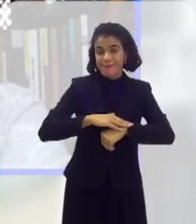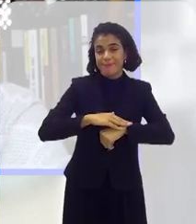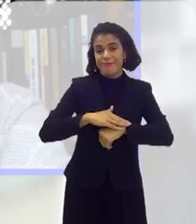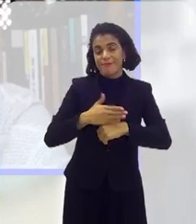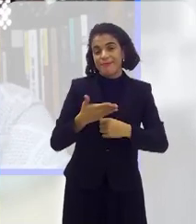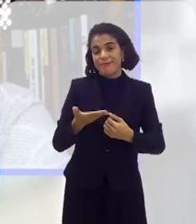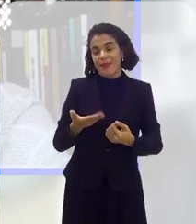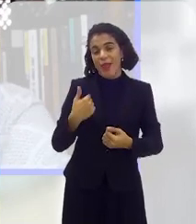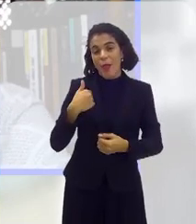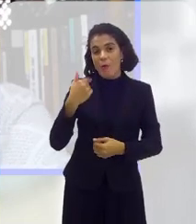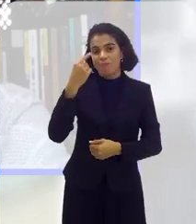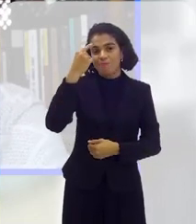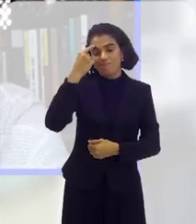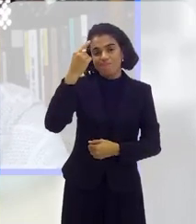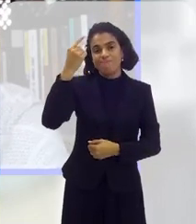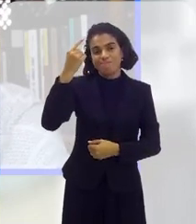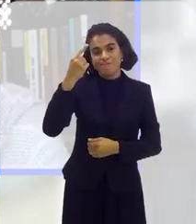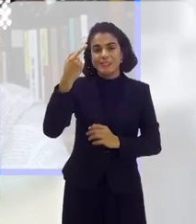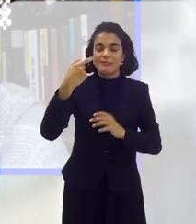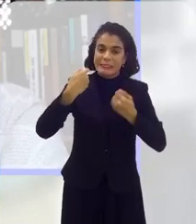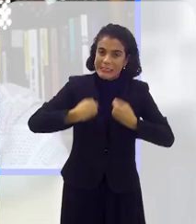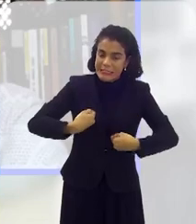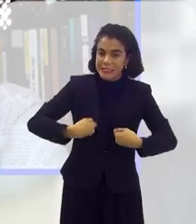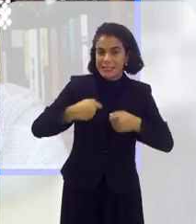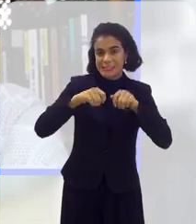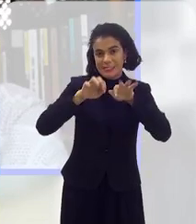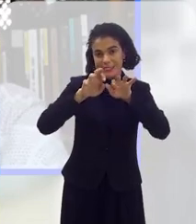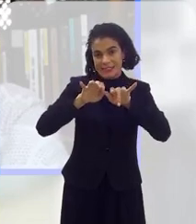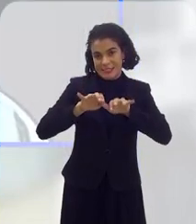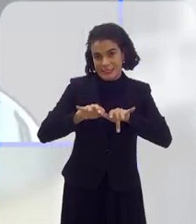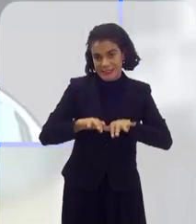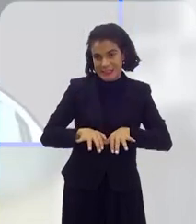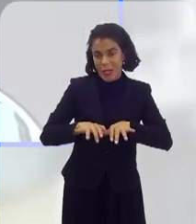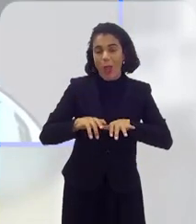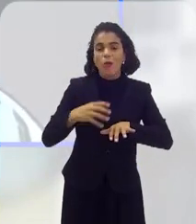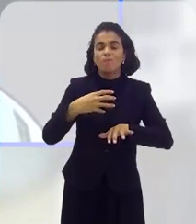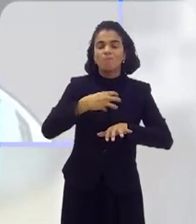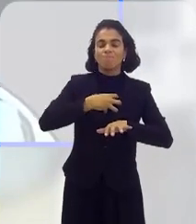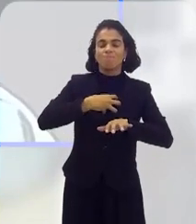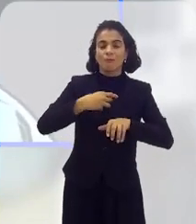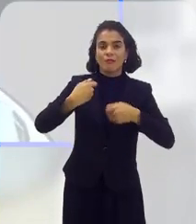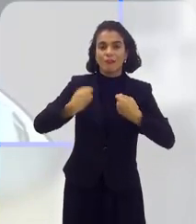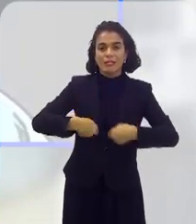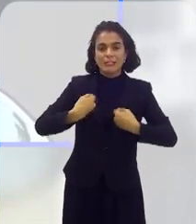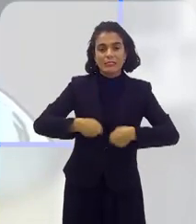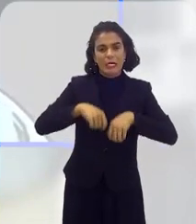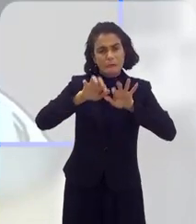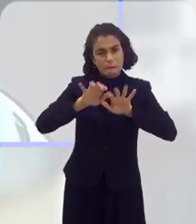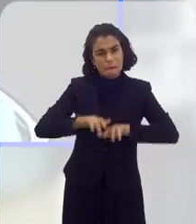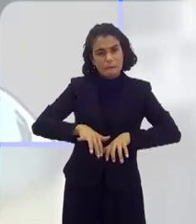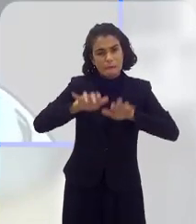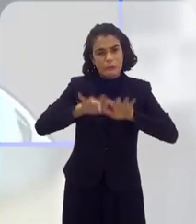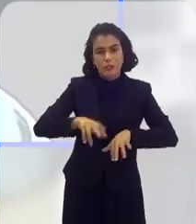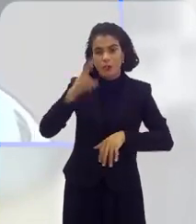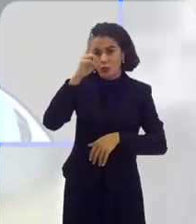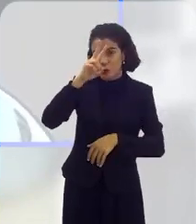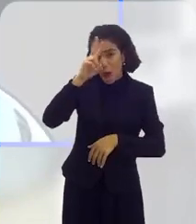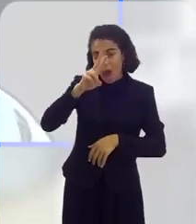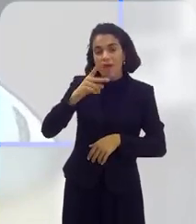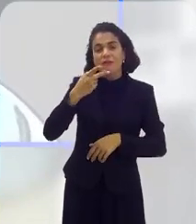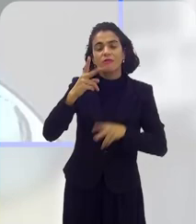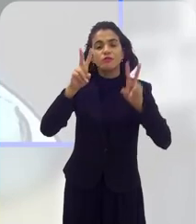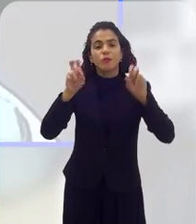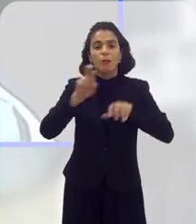que eu tive que escrever. Eu senti necessidade de escrever uma história que trata